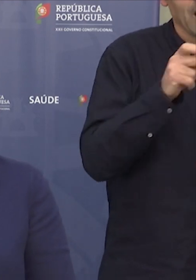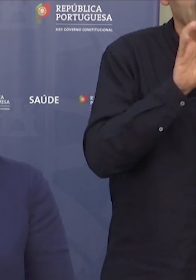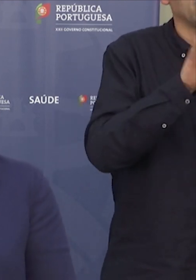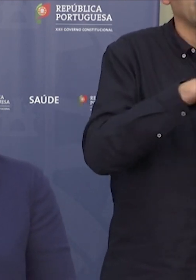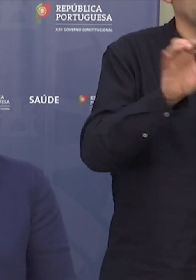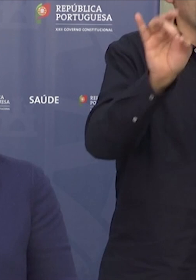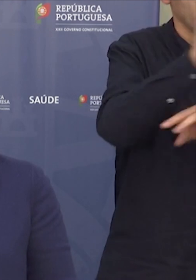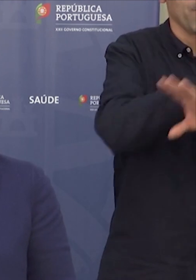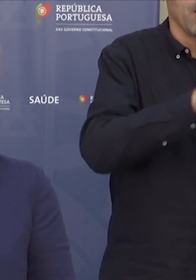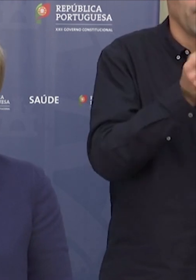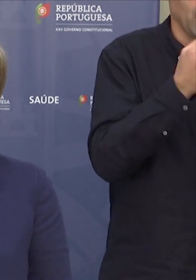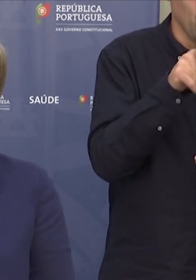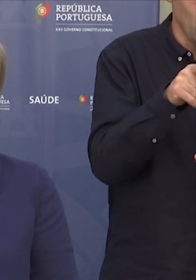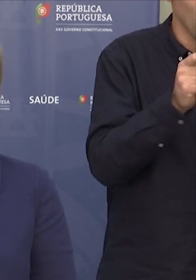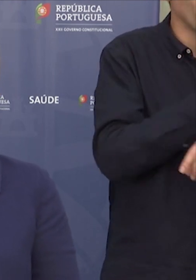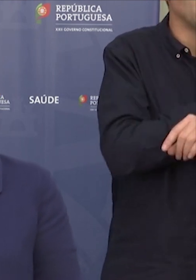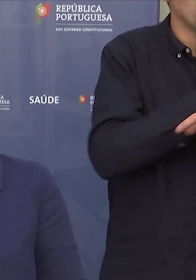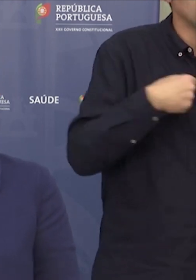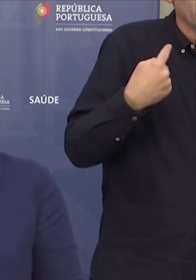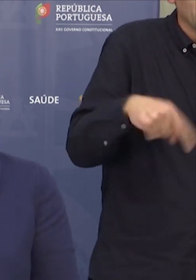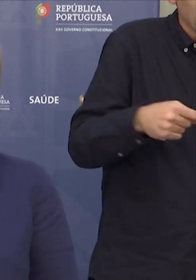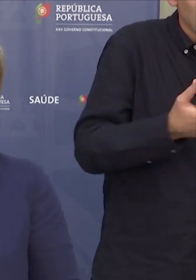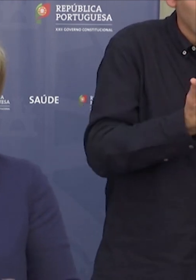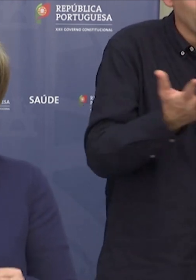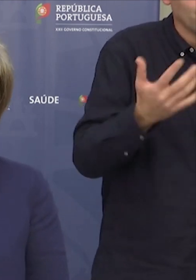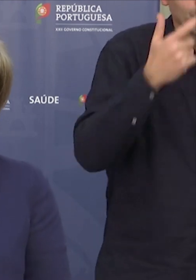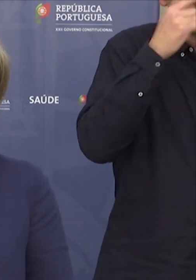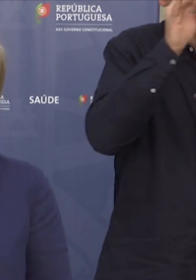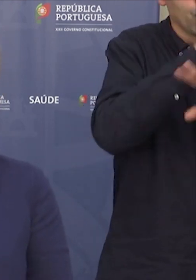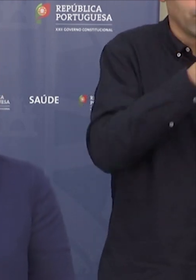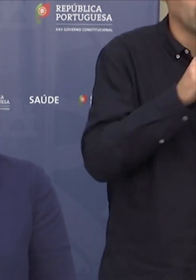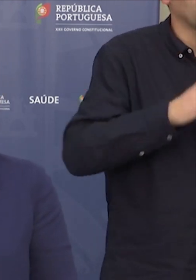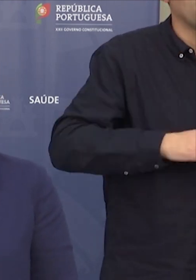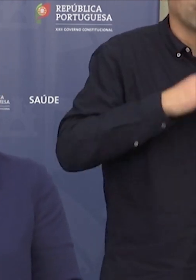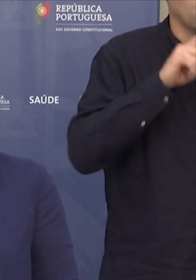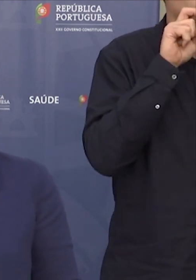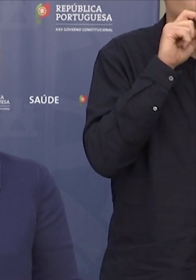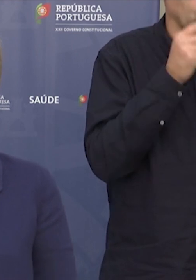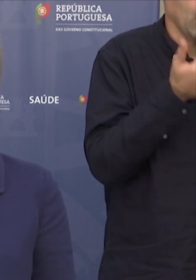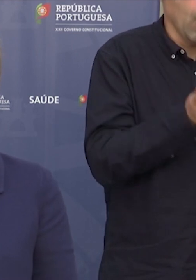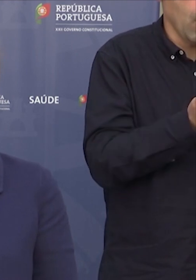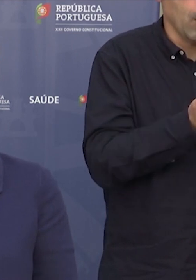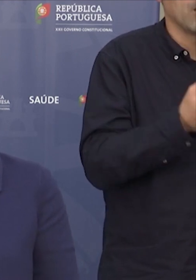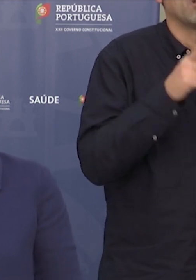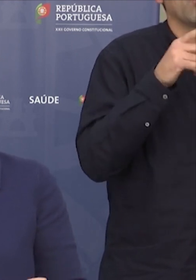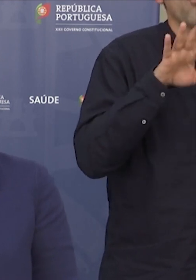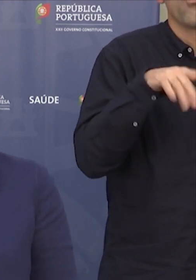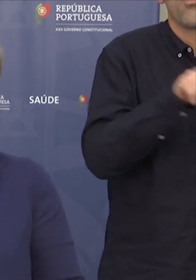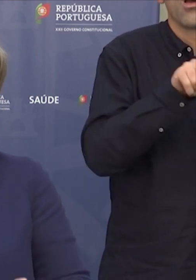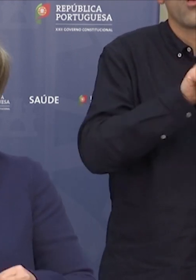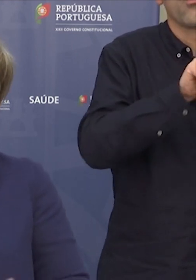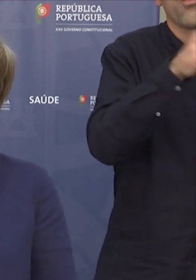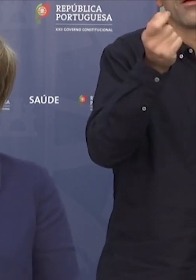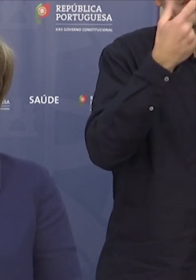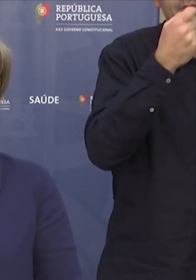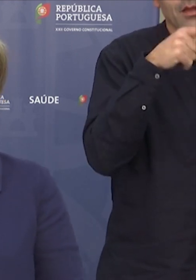do Medicamento e as vacinas que temos para administrar aos cidadãos europeus são seguras, têm, como qualquer medicamento, um